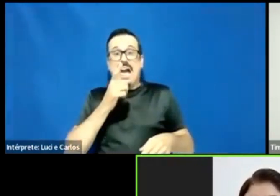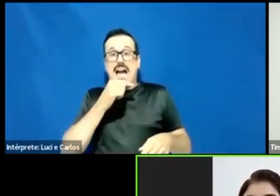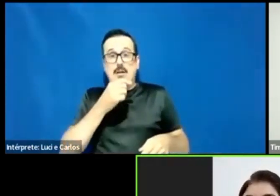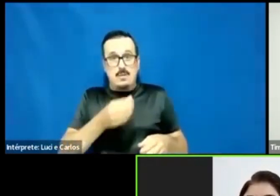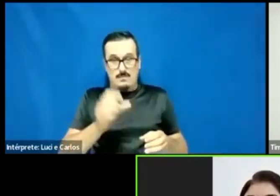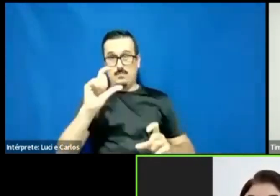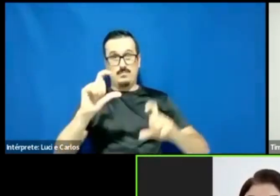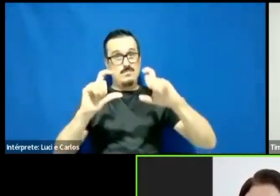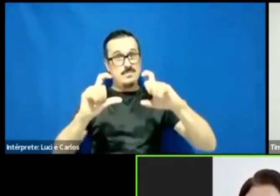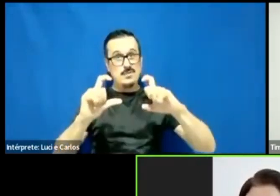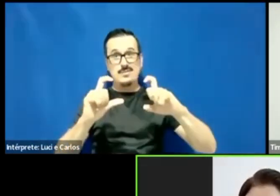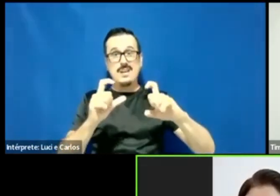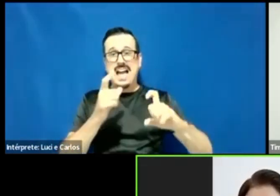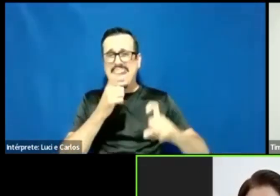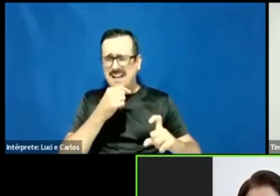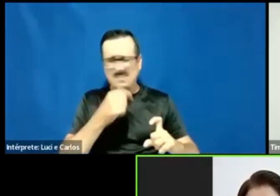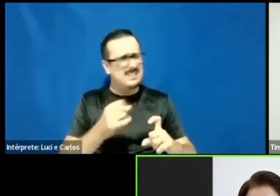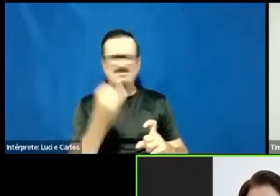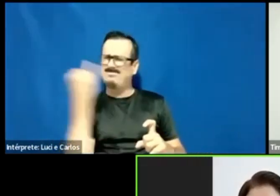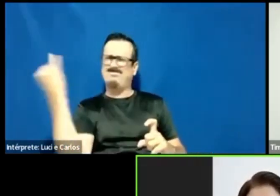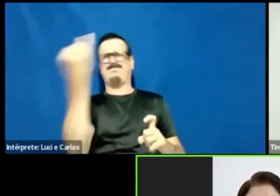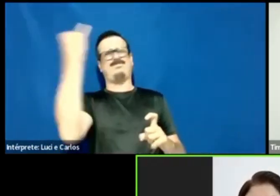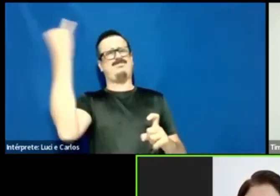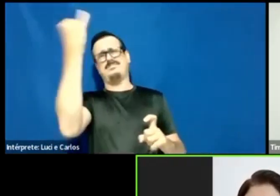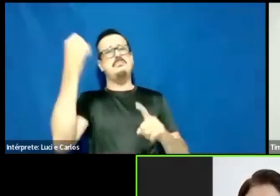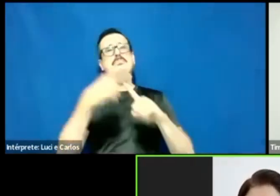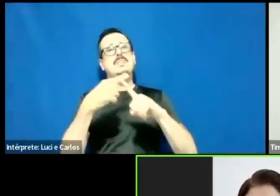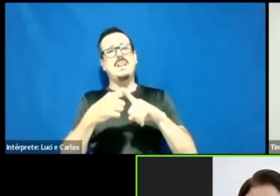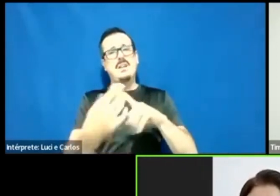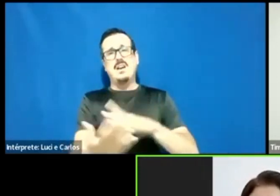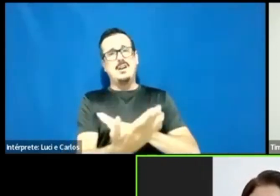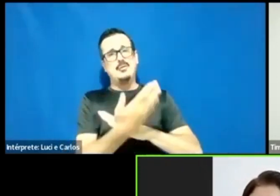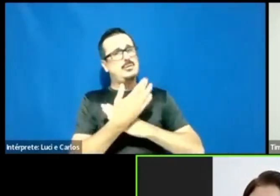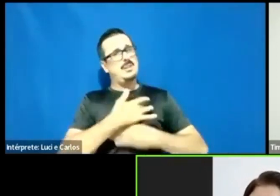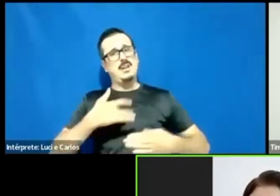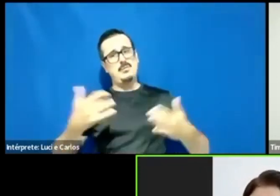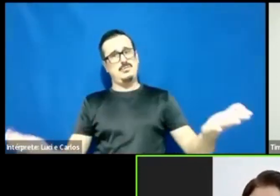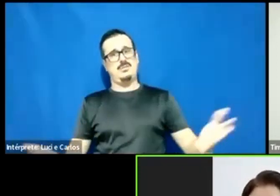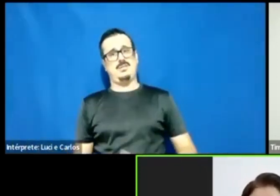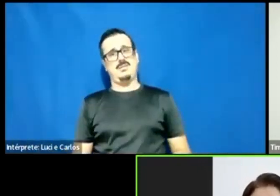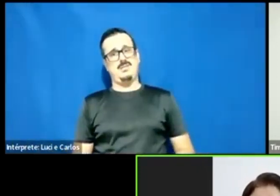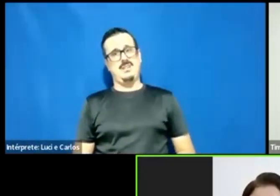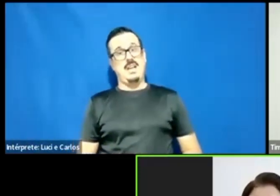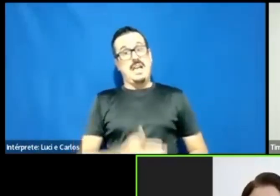quê? Porque ele trata de saúde, gente. E o nosso bem mais valioso